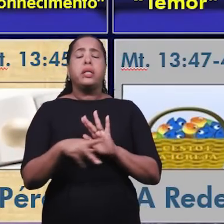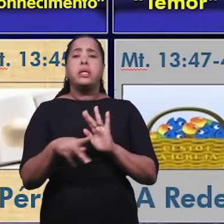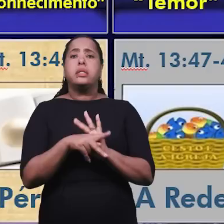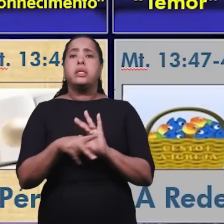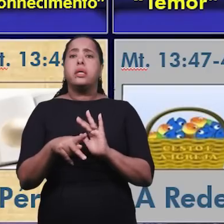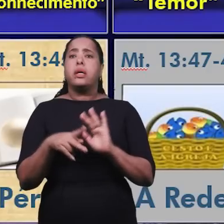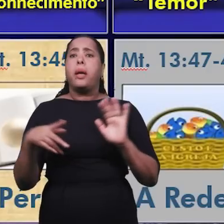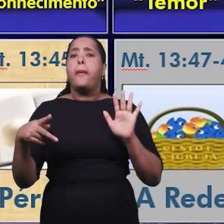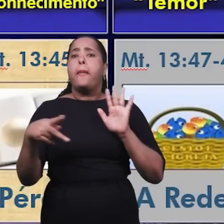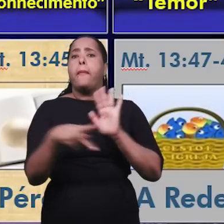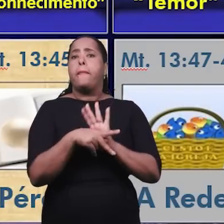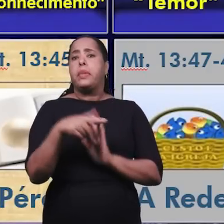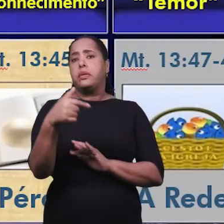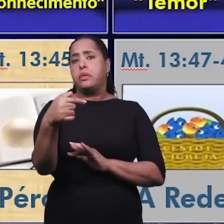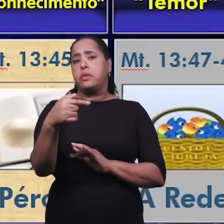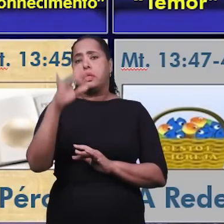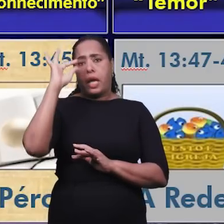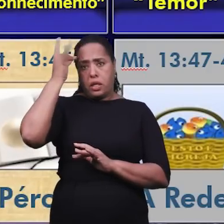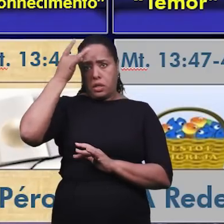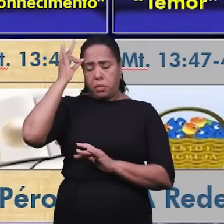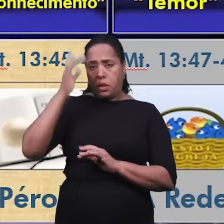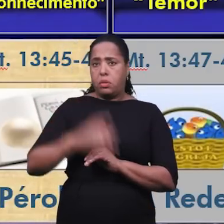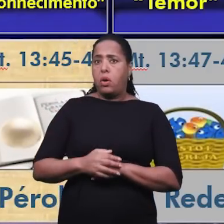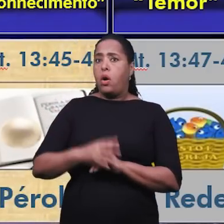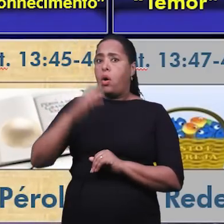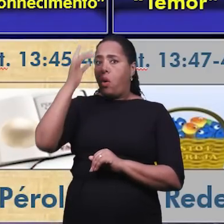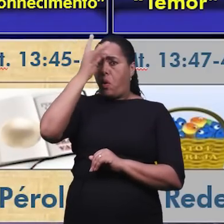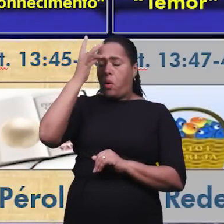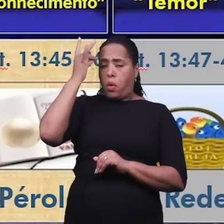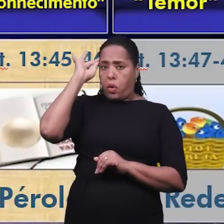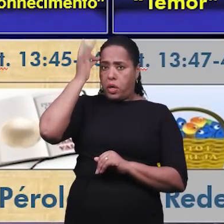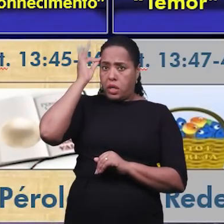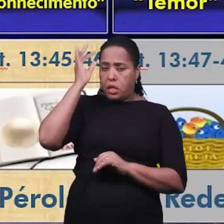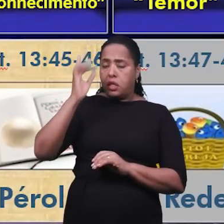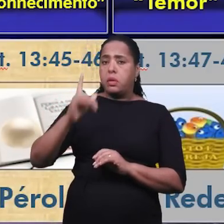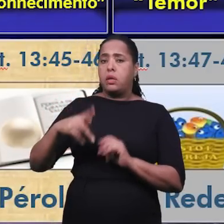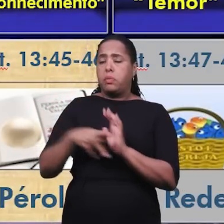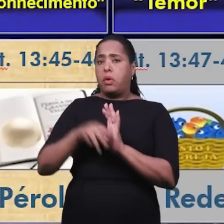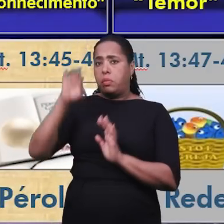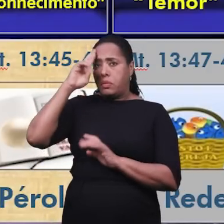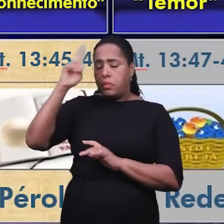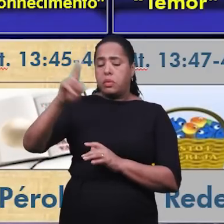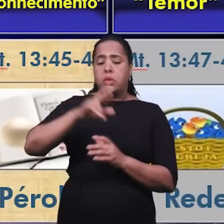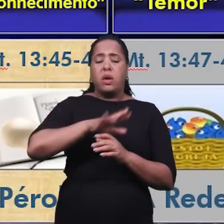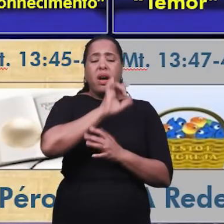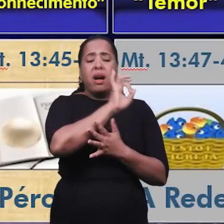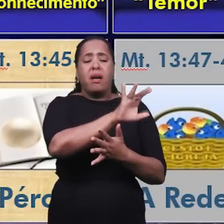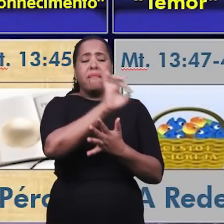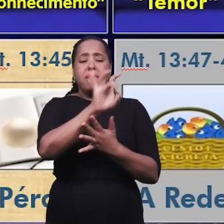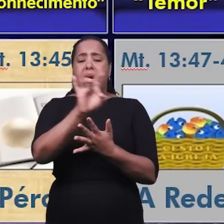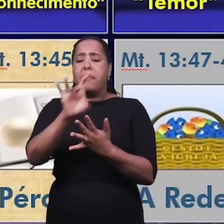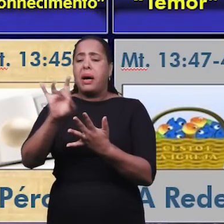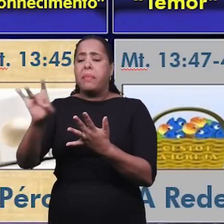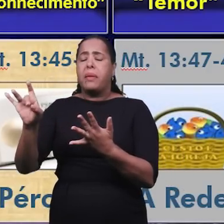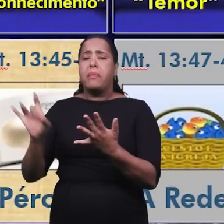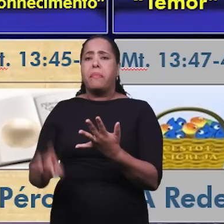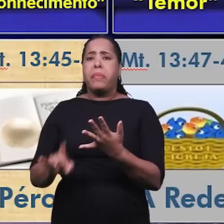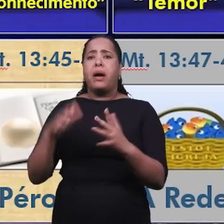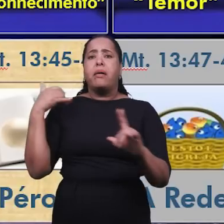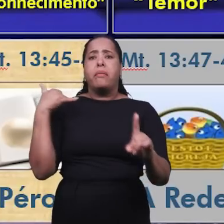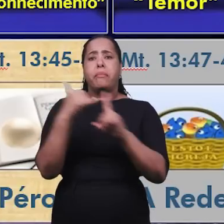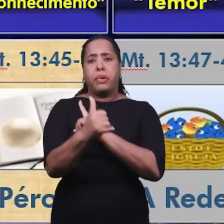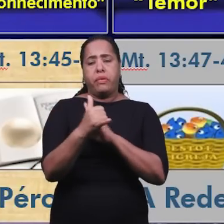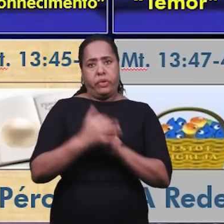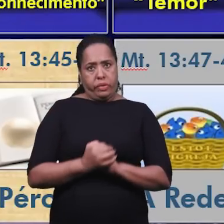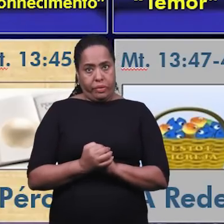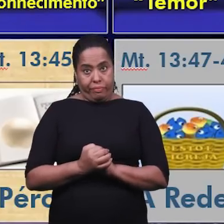Senhor fazia parte dos 7 Espíritos. Não, o Espírito do Senhor é e cada designação ali, é